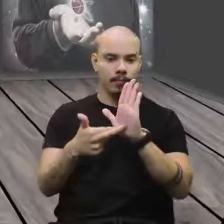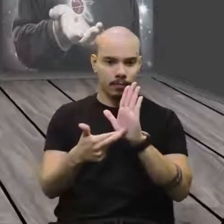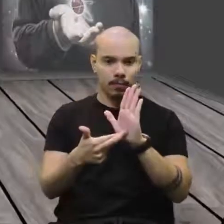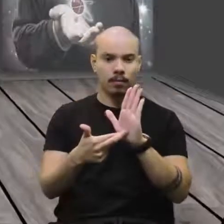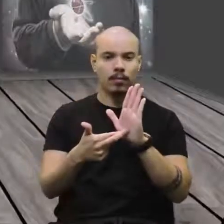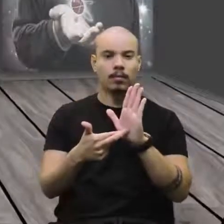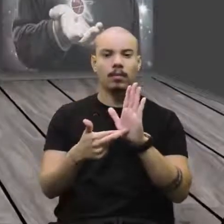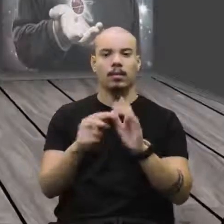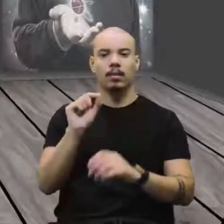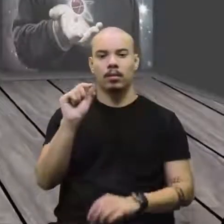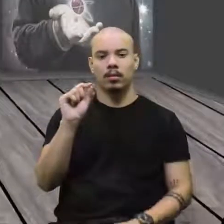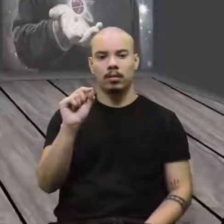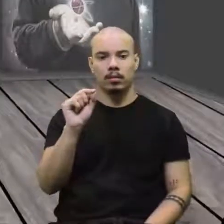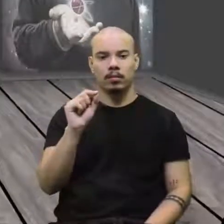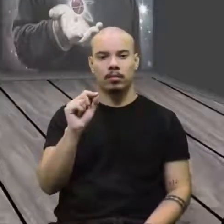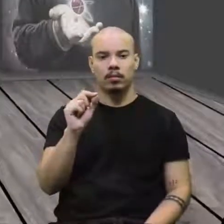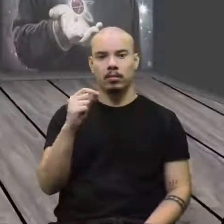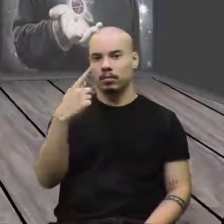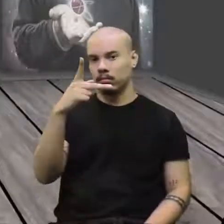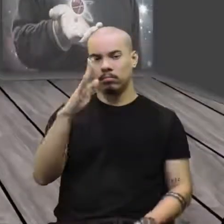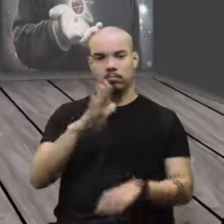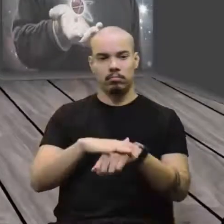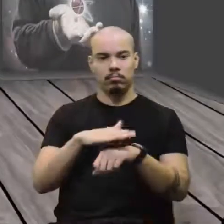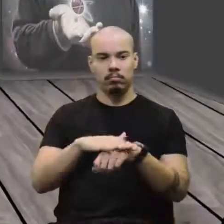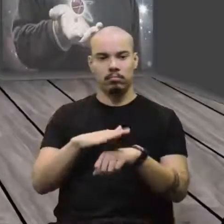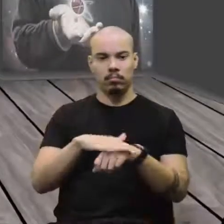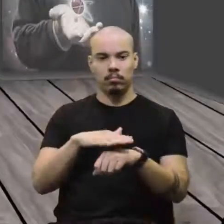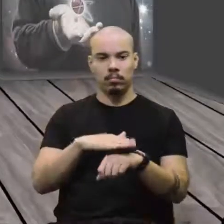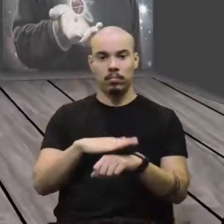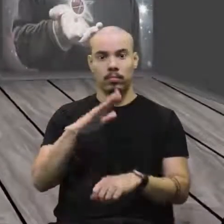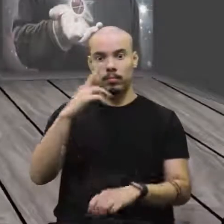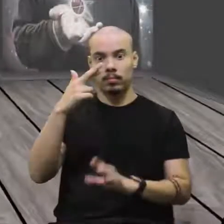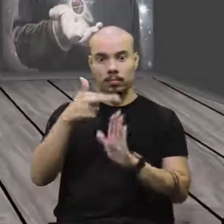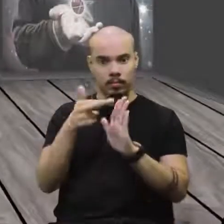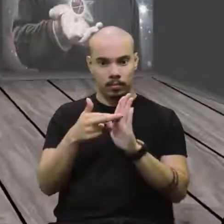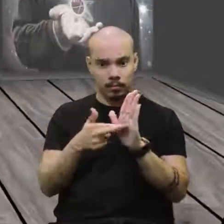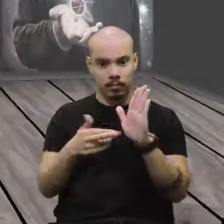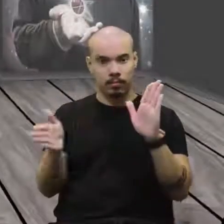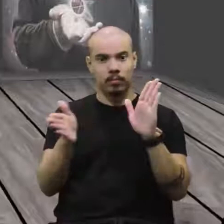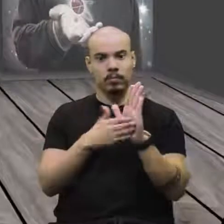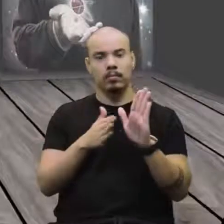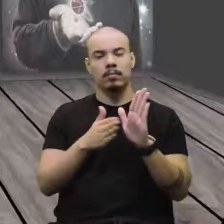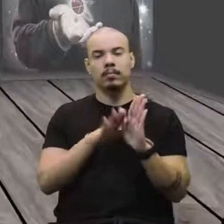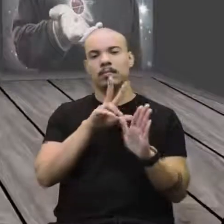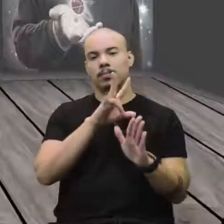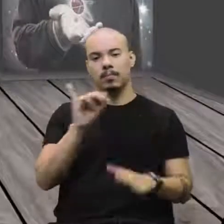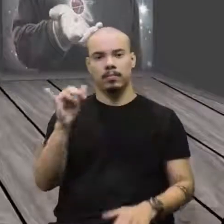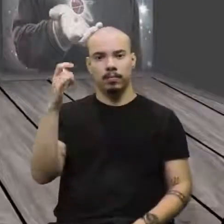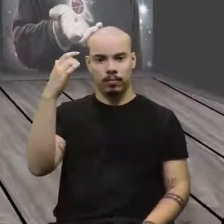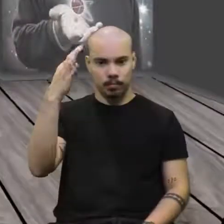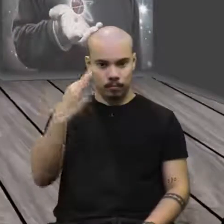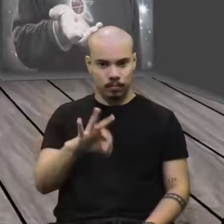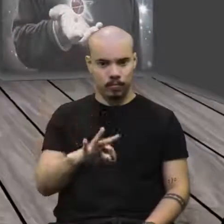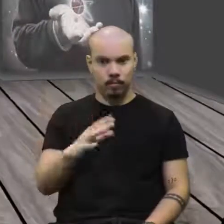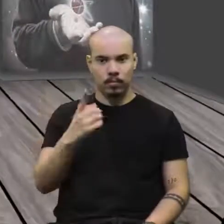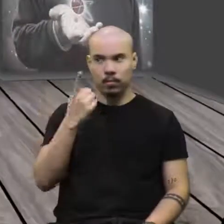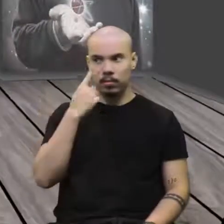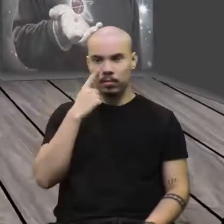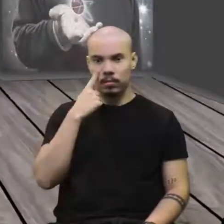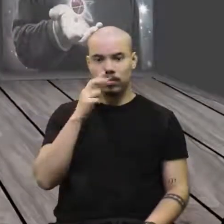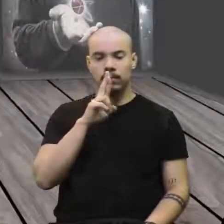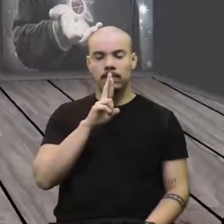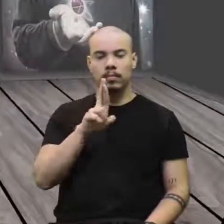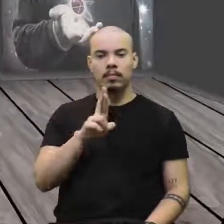para direita para esquerda, né? Isso. No seu... Mas aí faz direitinho a regra, com certeza vai ser, no caso, vamos lá. Então,